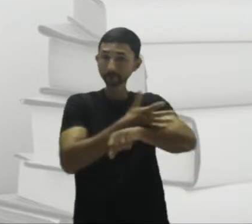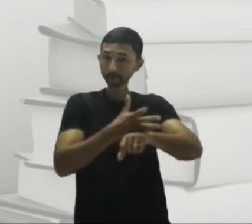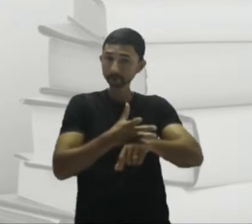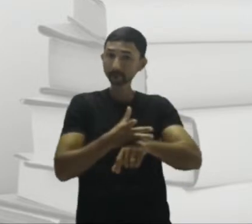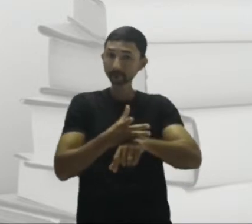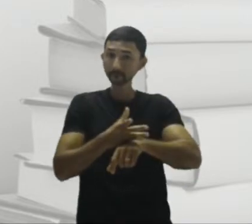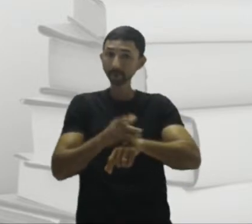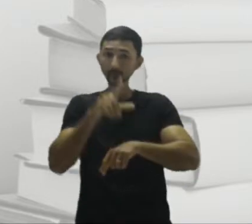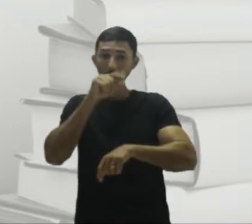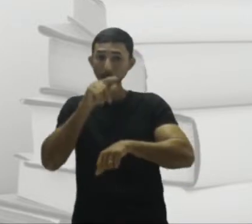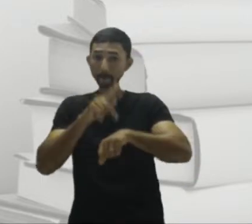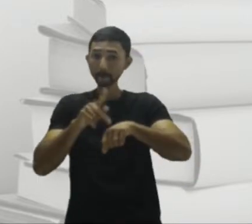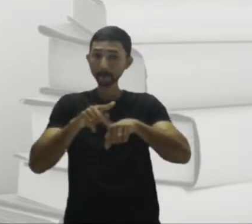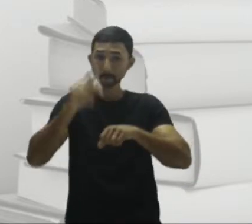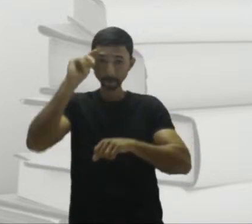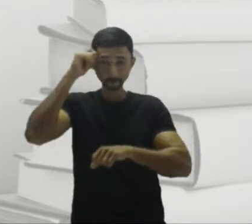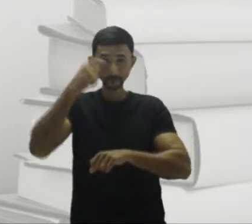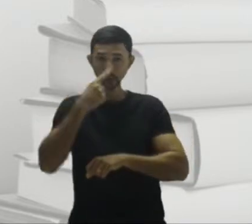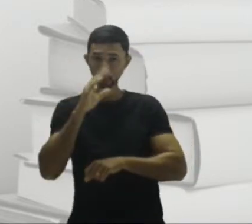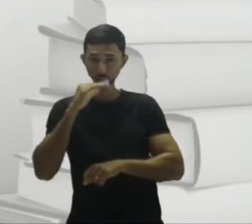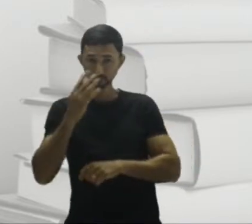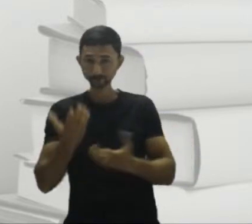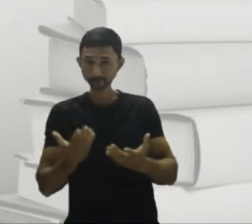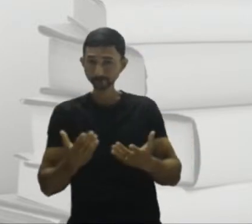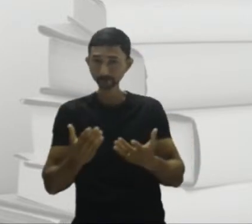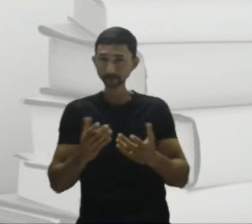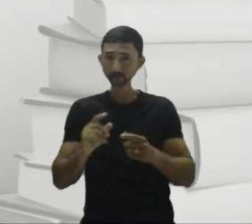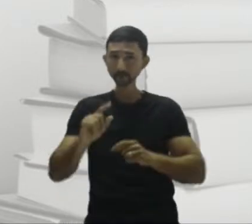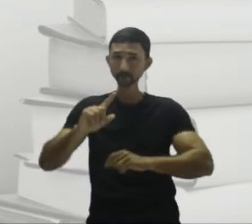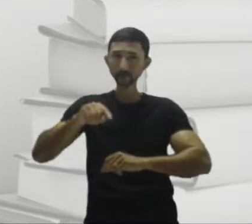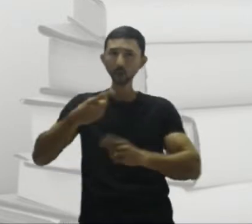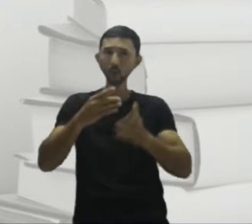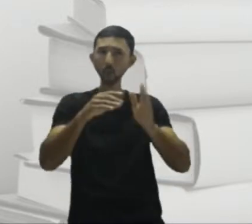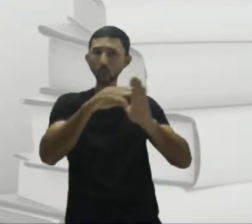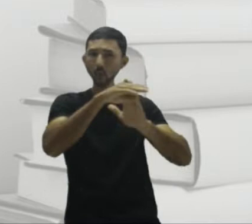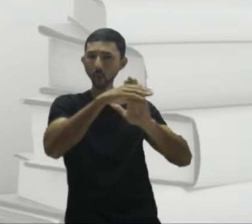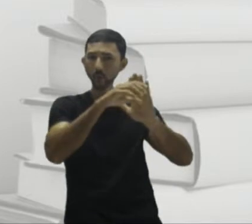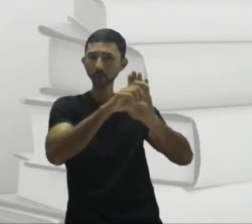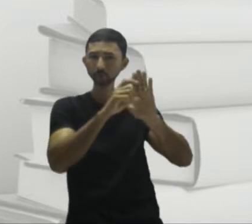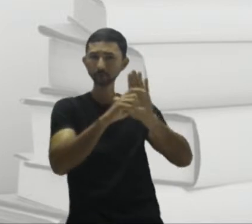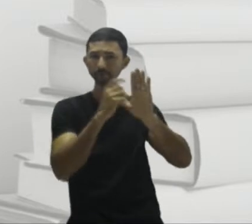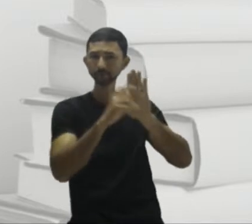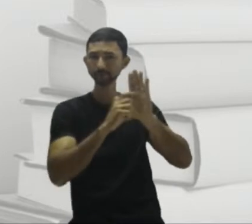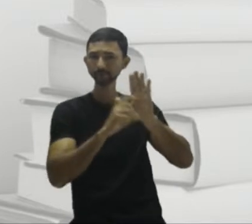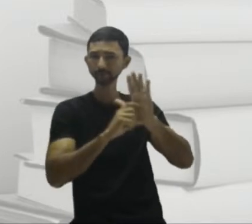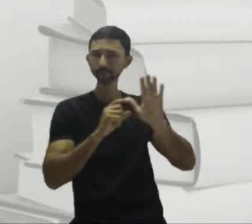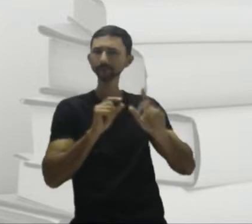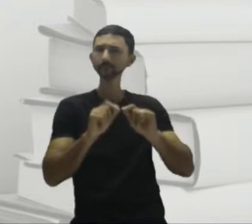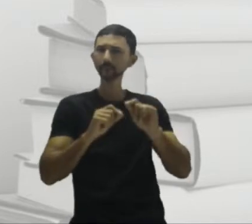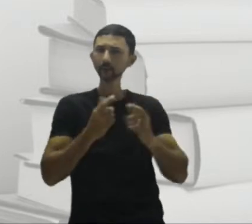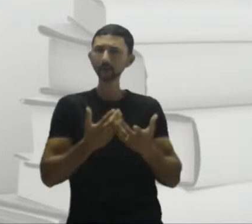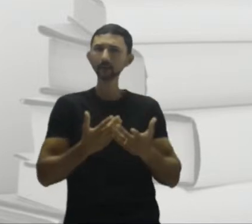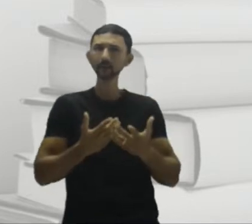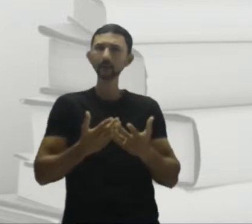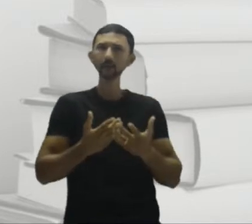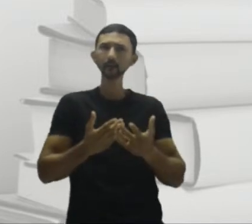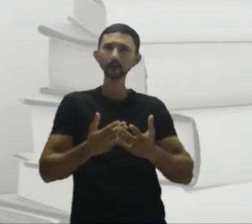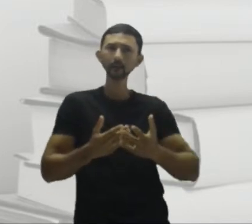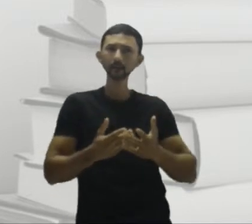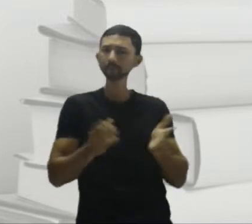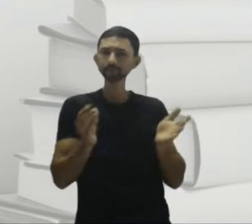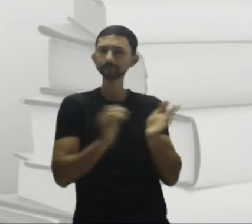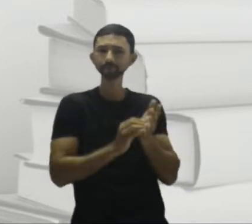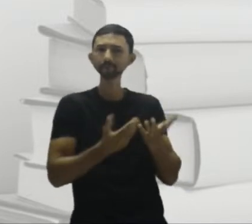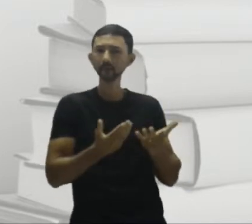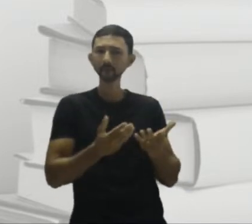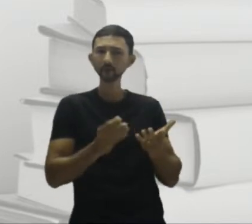malandro urubu. E a próxima estrofe, né, que não coloquei aqui,